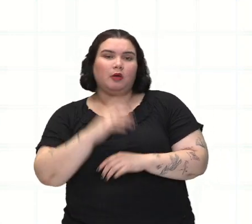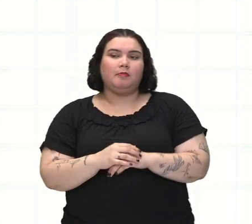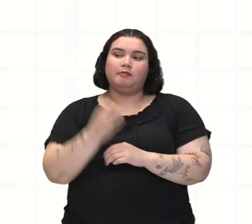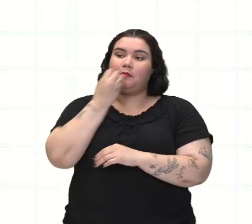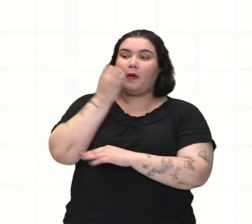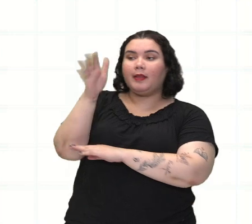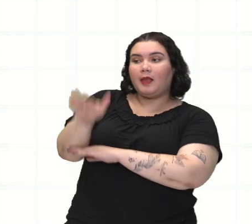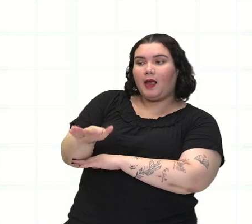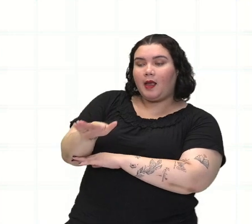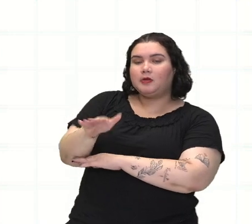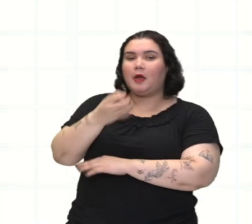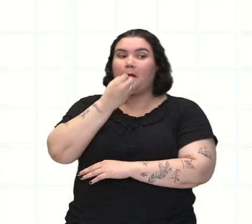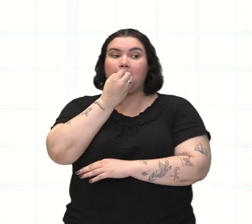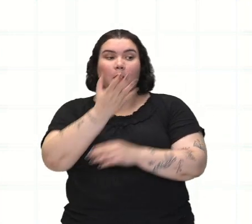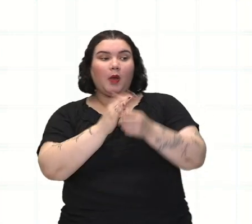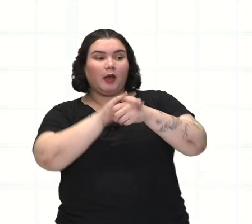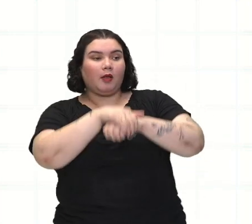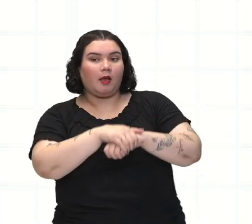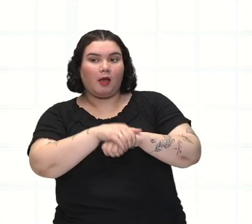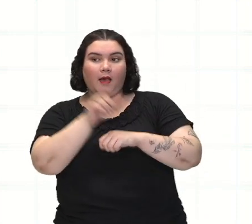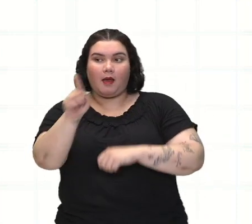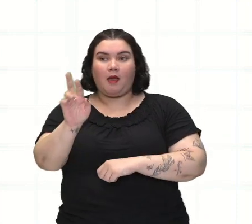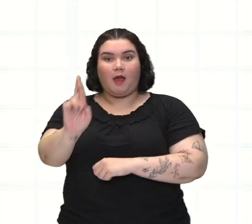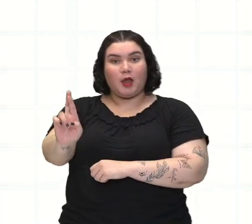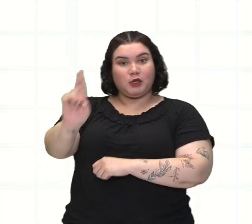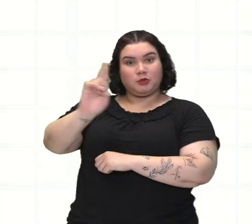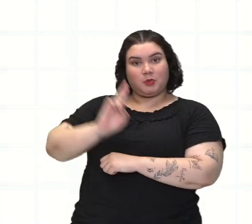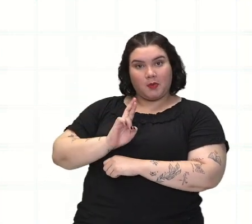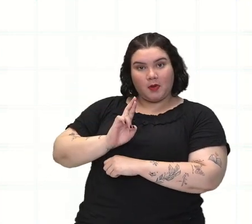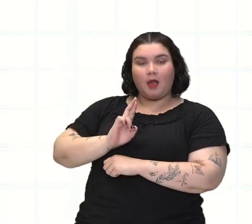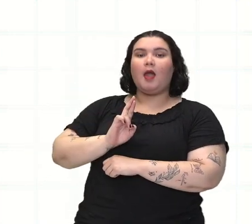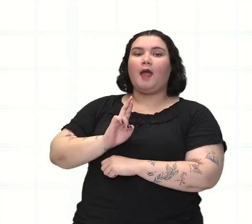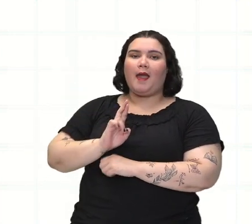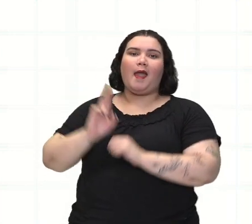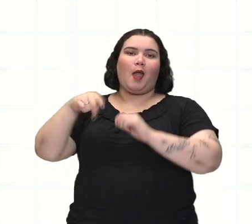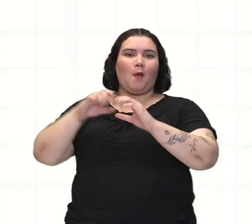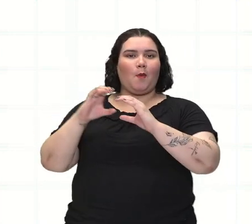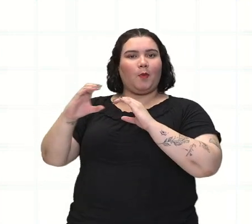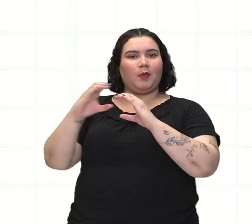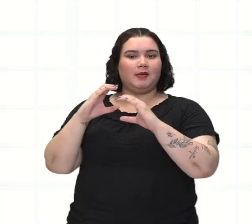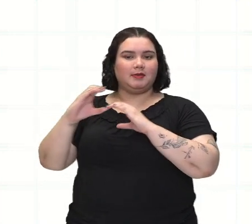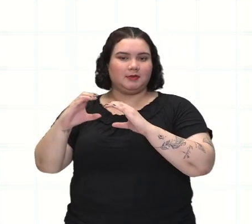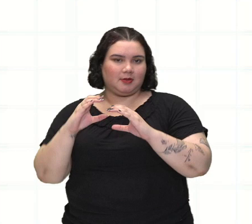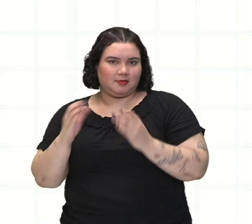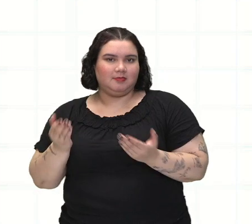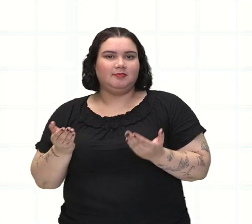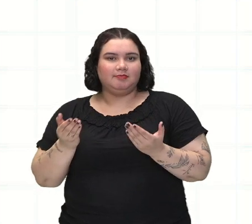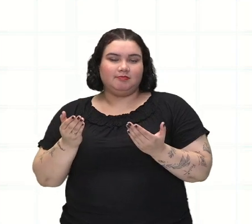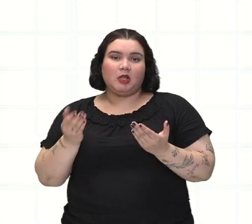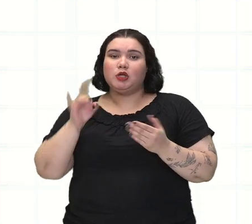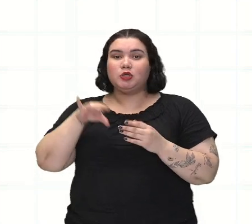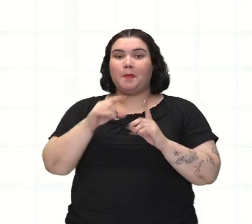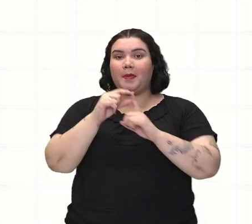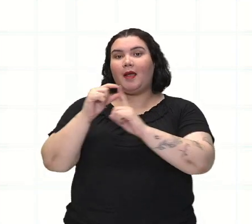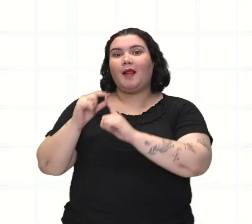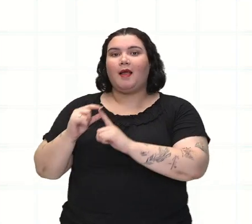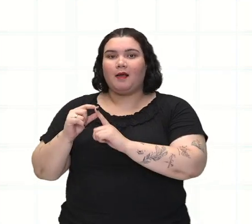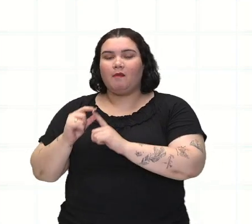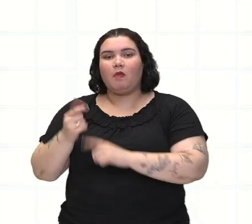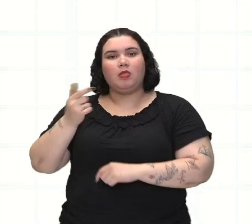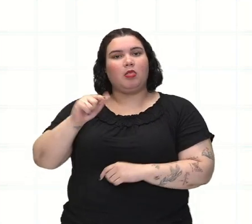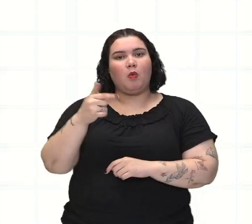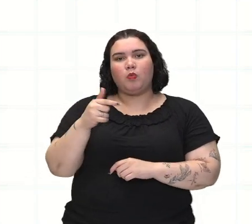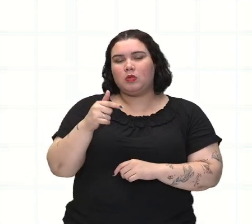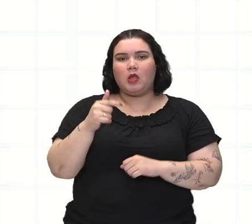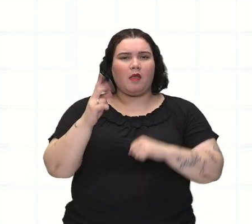alguém responde, há um elo de comunicação. São apenas palavras, não estão contidas